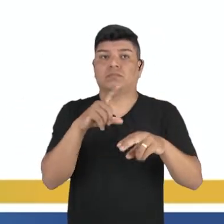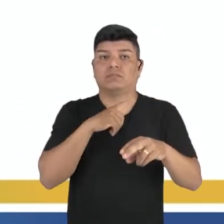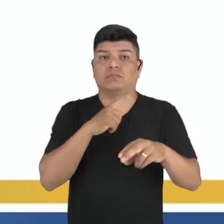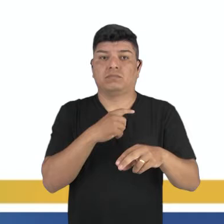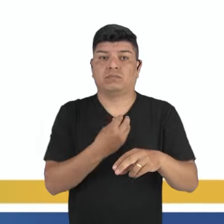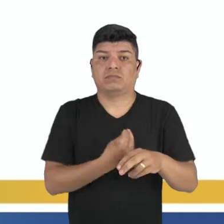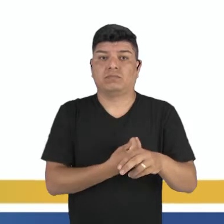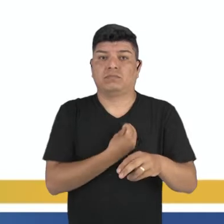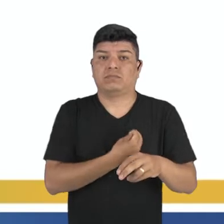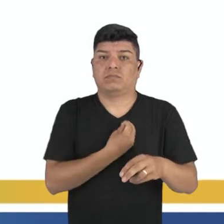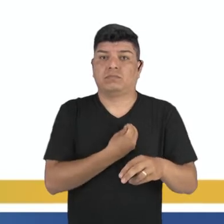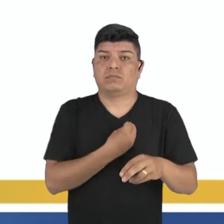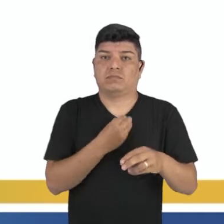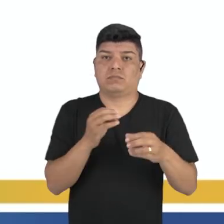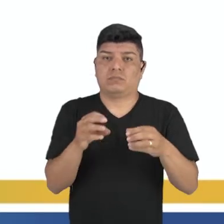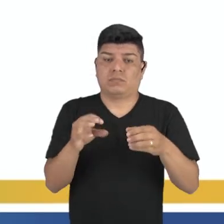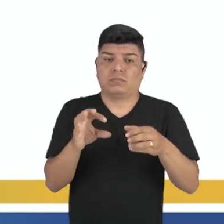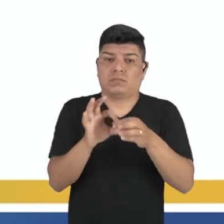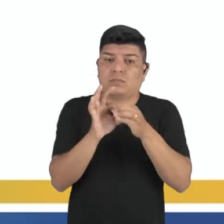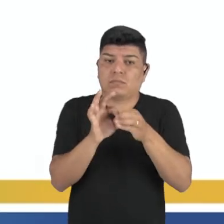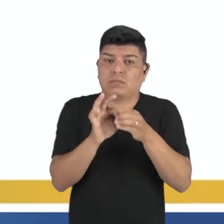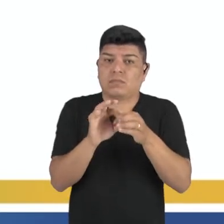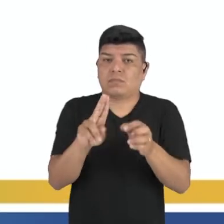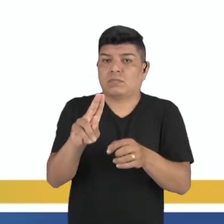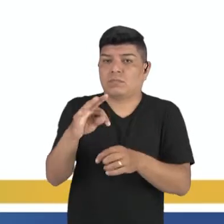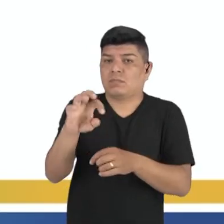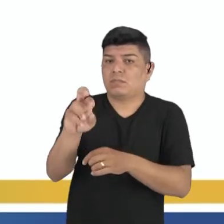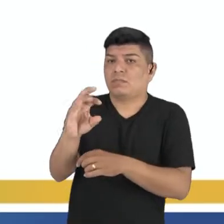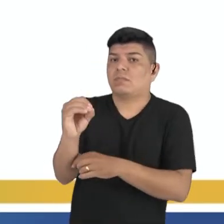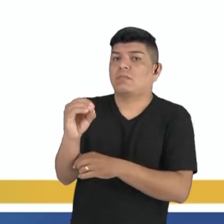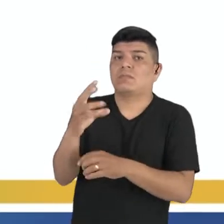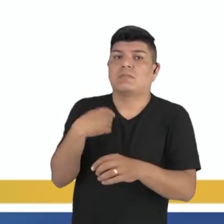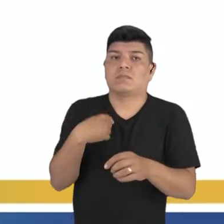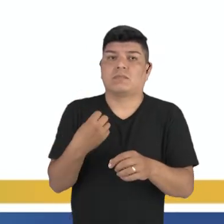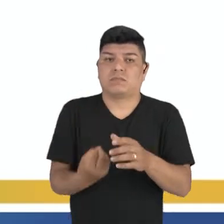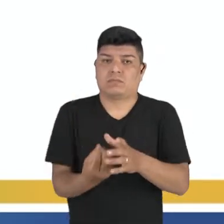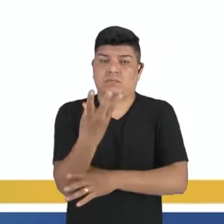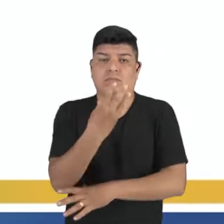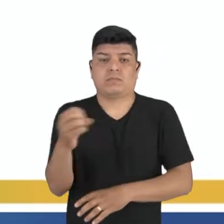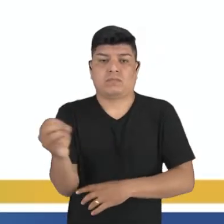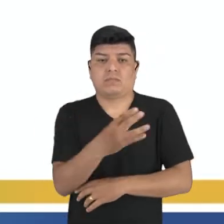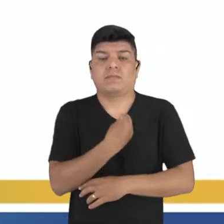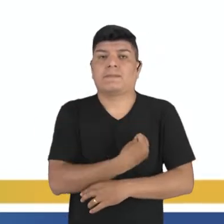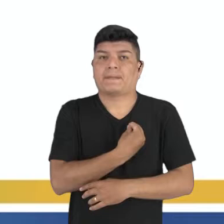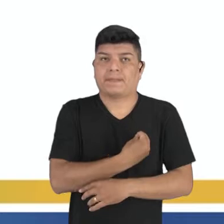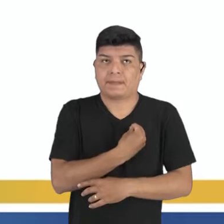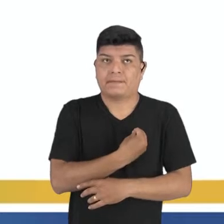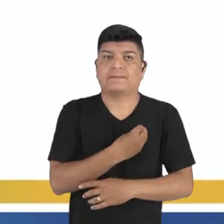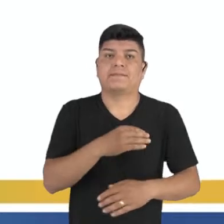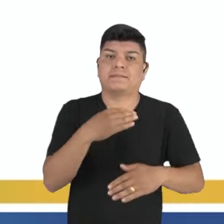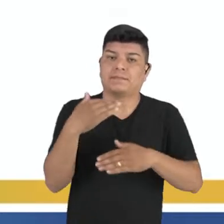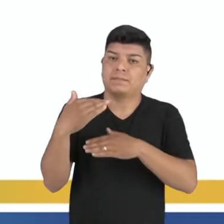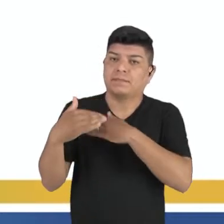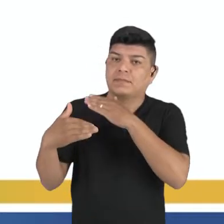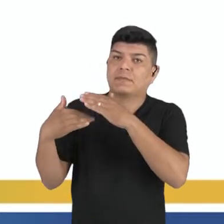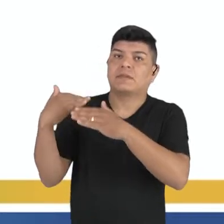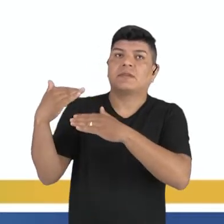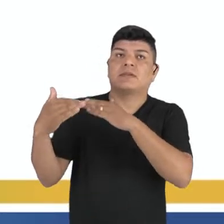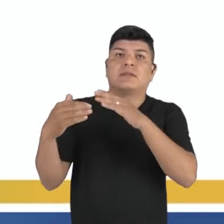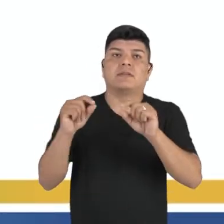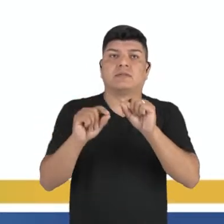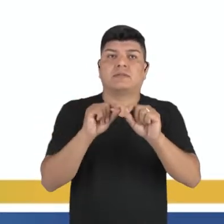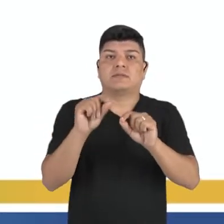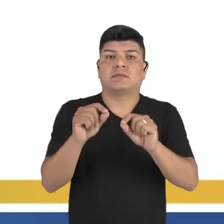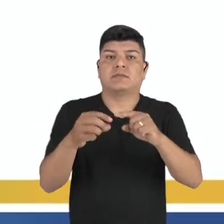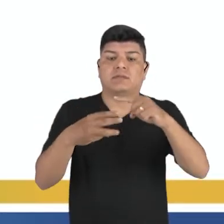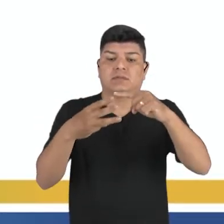novo embrião, ele vai se prender ali à parede do útero, vai ser nutrido e vai gerar uma nova vida, né? Este processo, basicamente, ele está